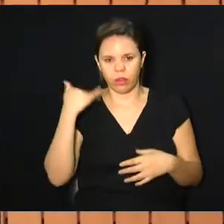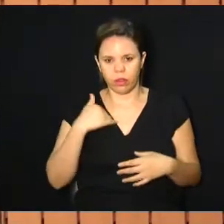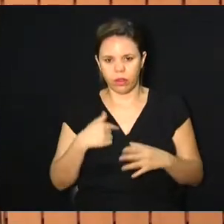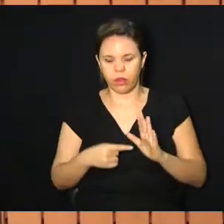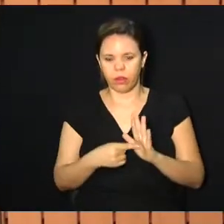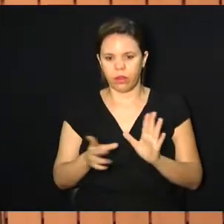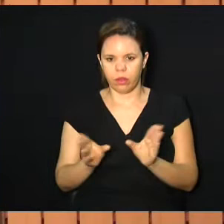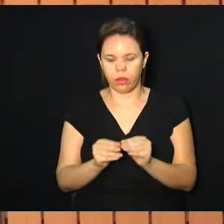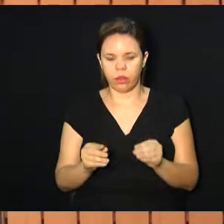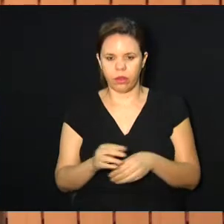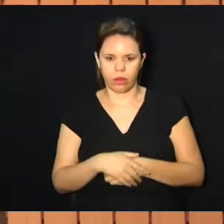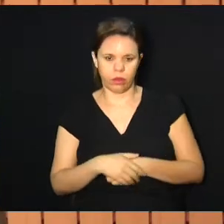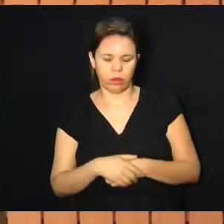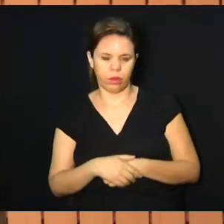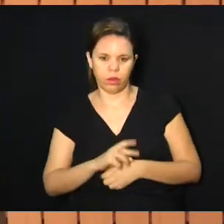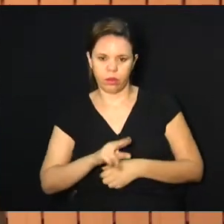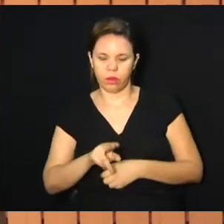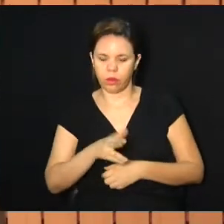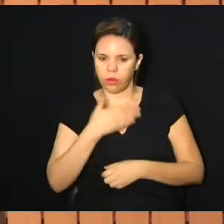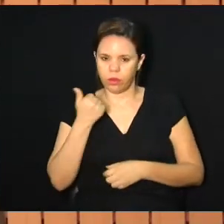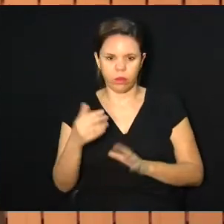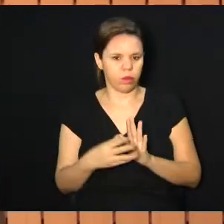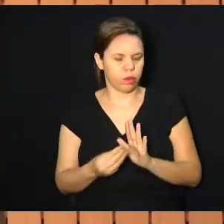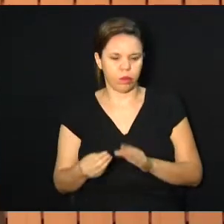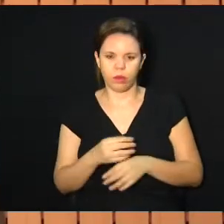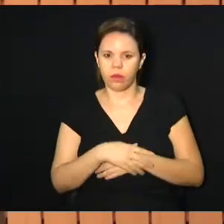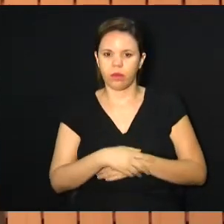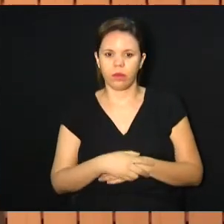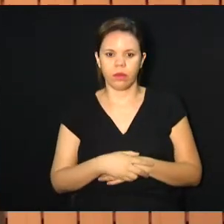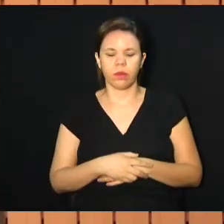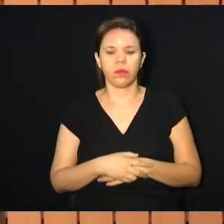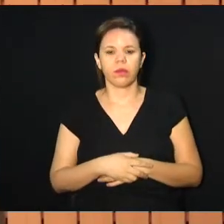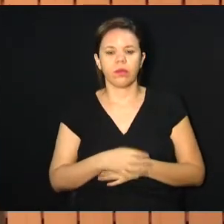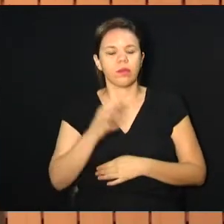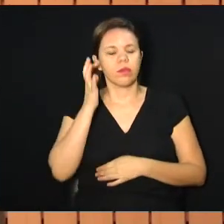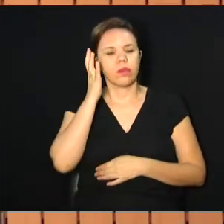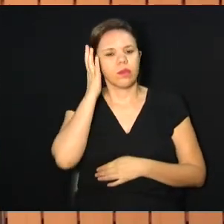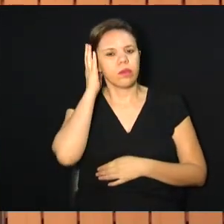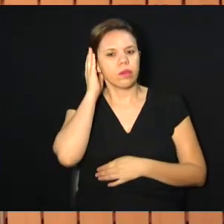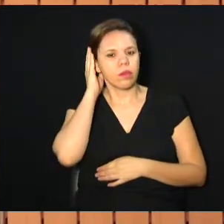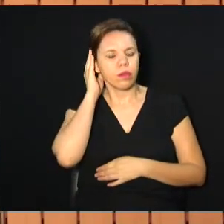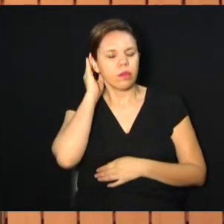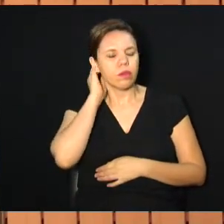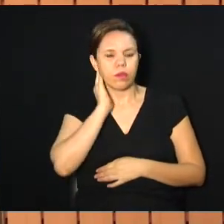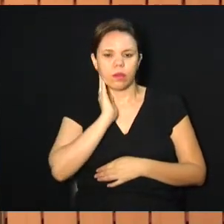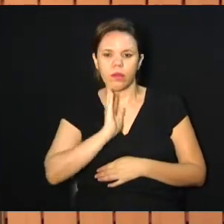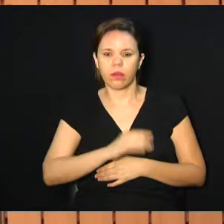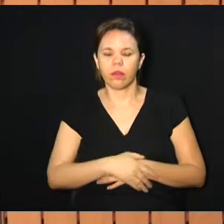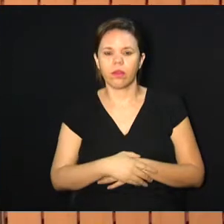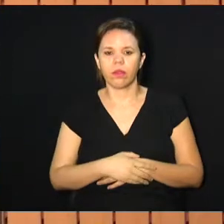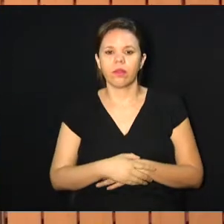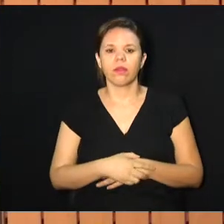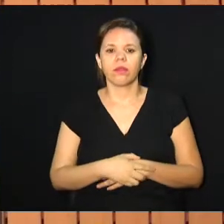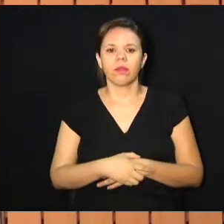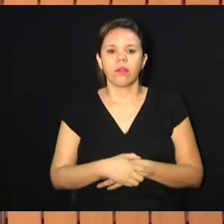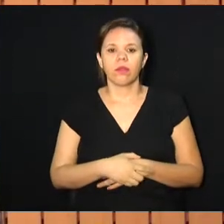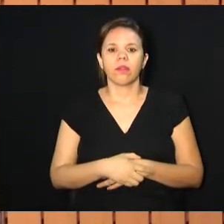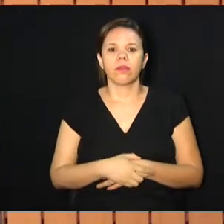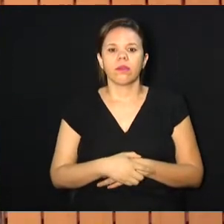posicionamento definido de que não é o melhor modelo. O que mais? Já falei da questão do direto.